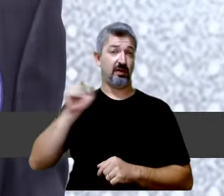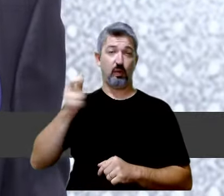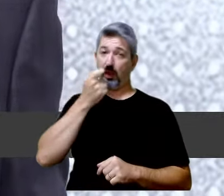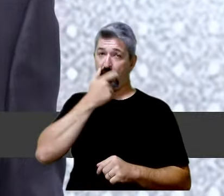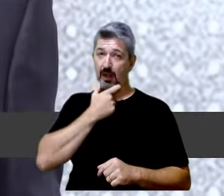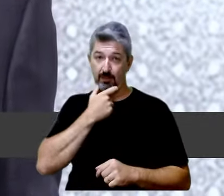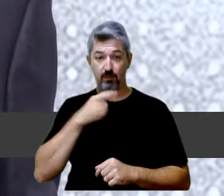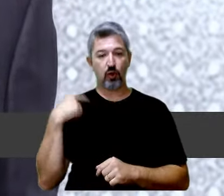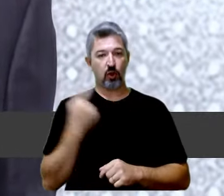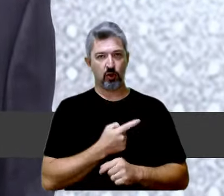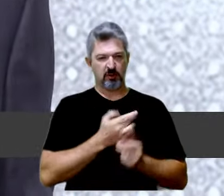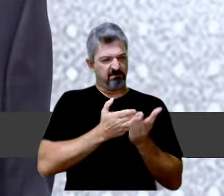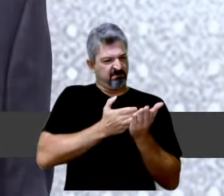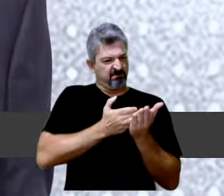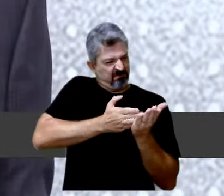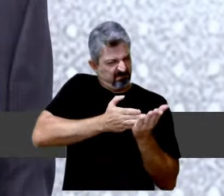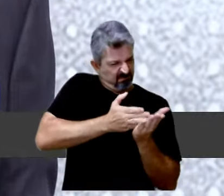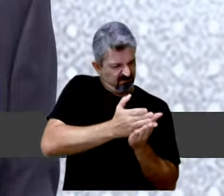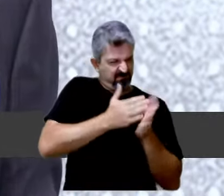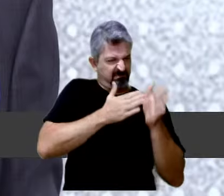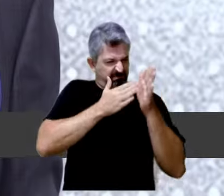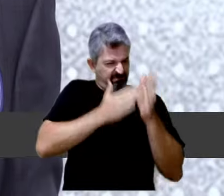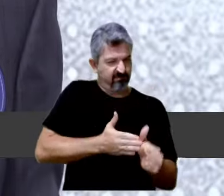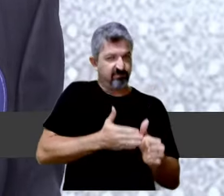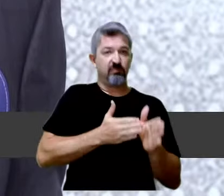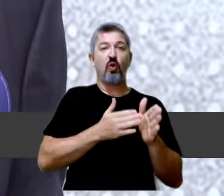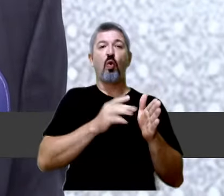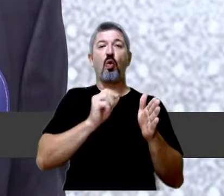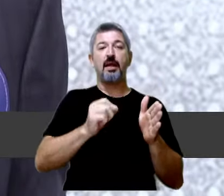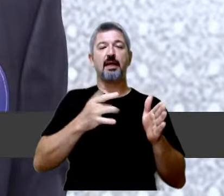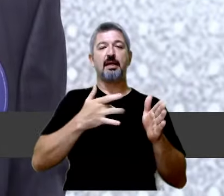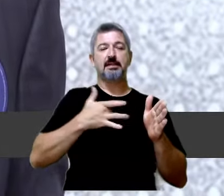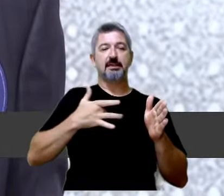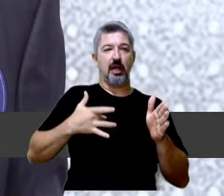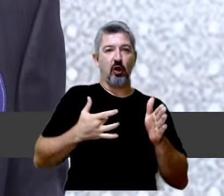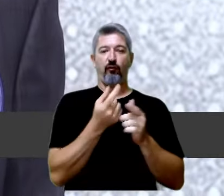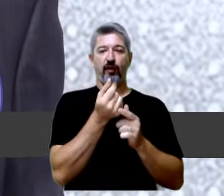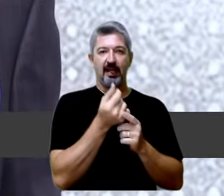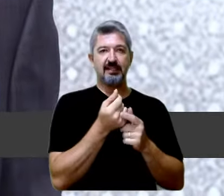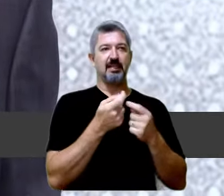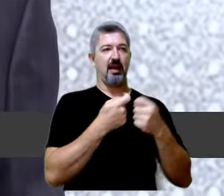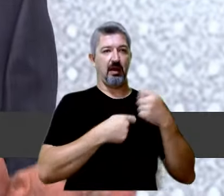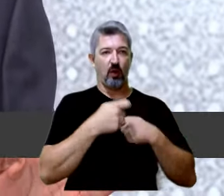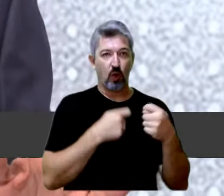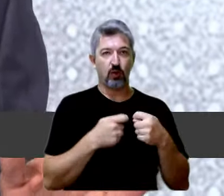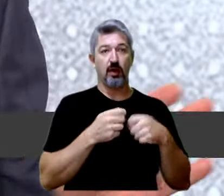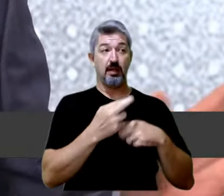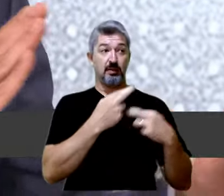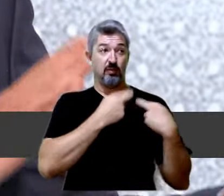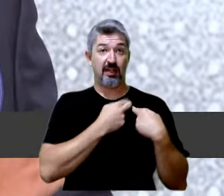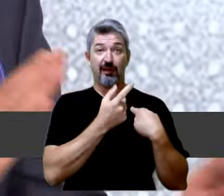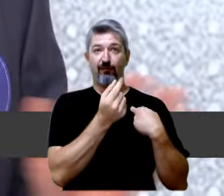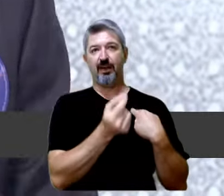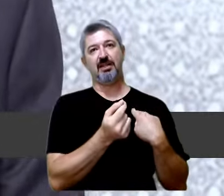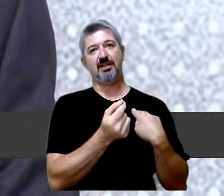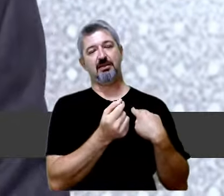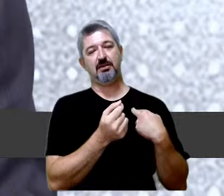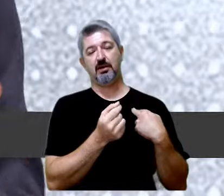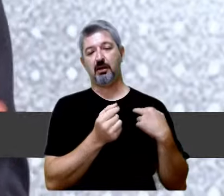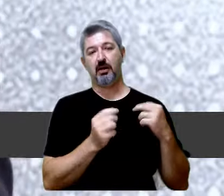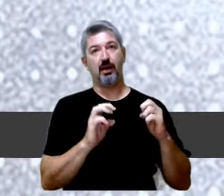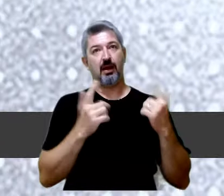rigorosamente a questão da saúde financeira da responsabilidade fiscal e isso é fundamental então aí a gente já percebe uma grande